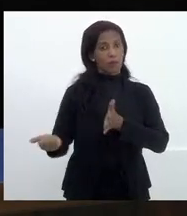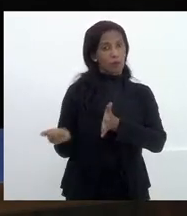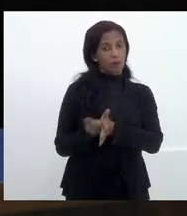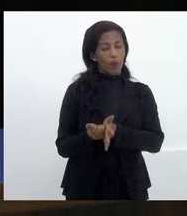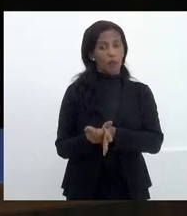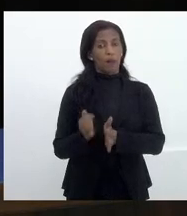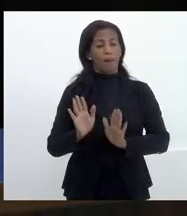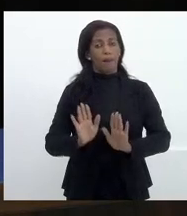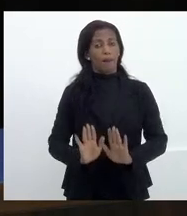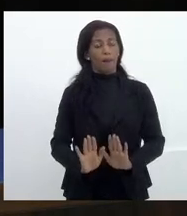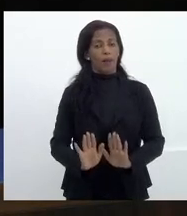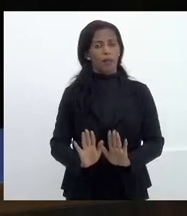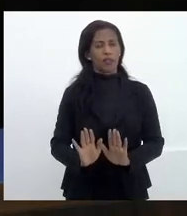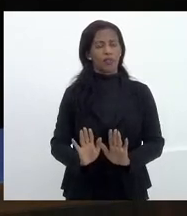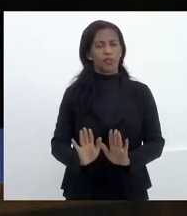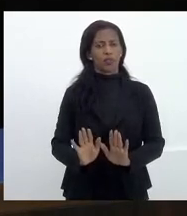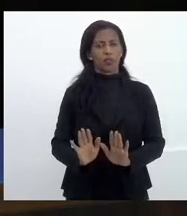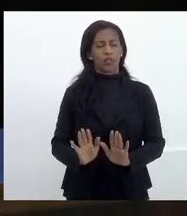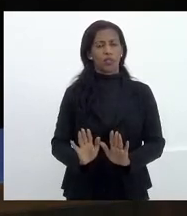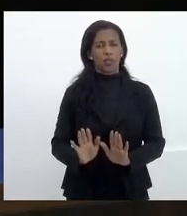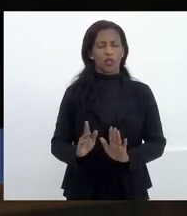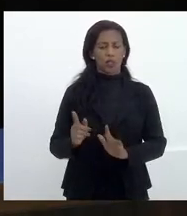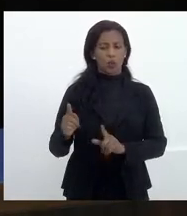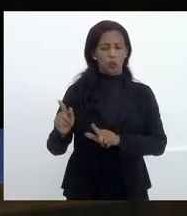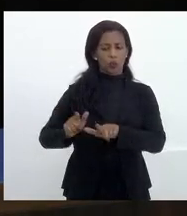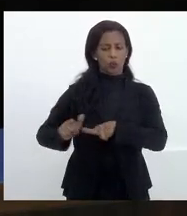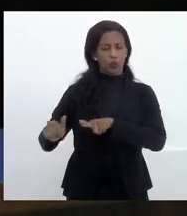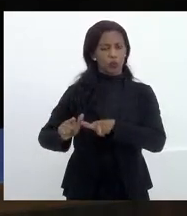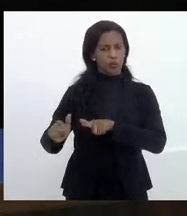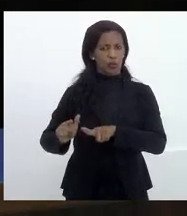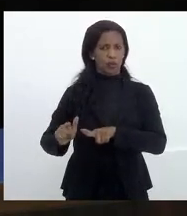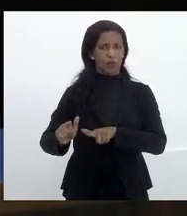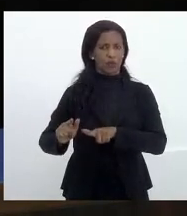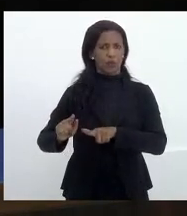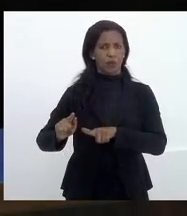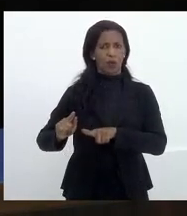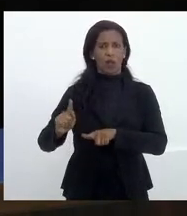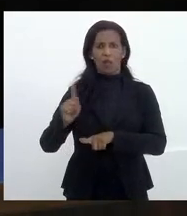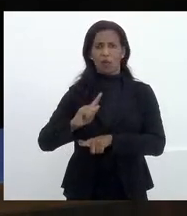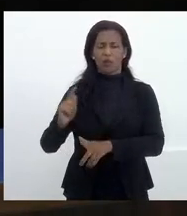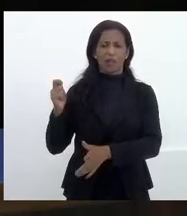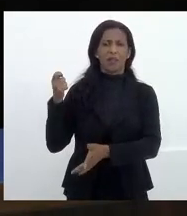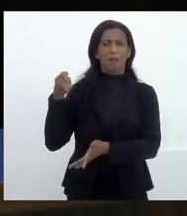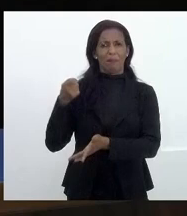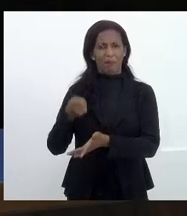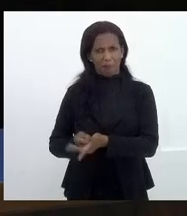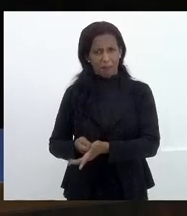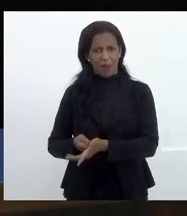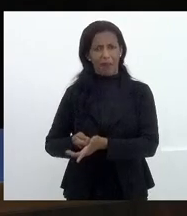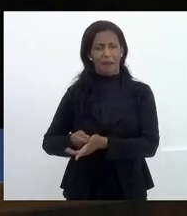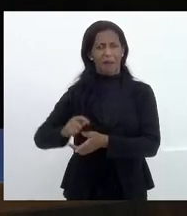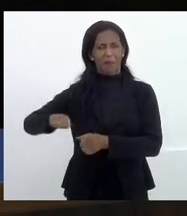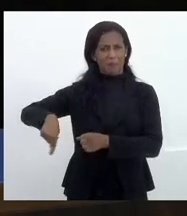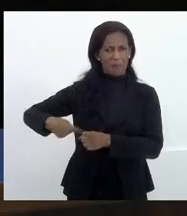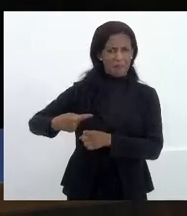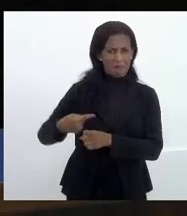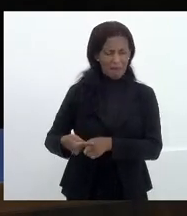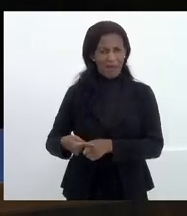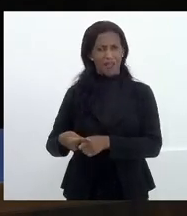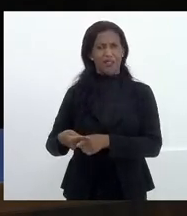pacto mas que o servidor não seja ele mais penalizado né de uma forma muito